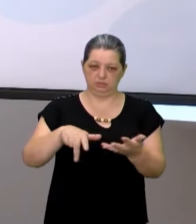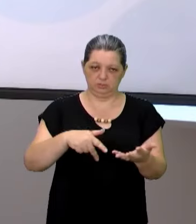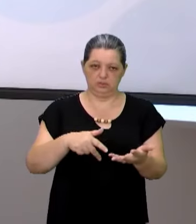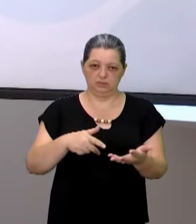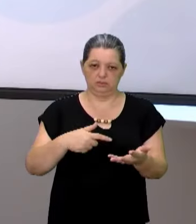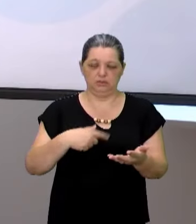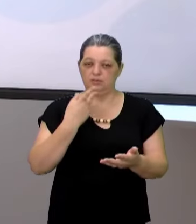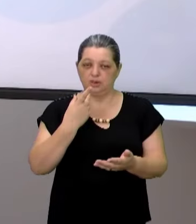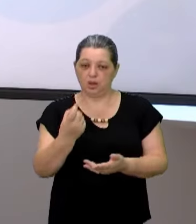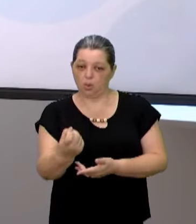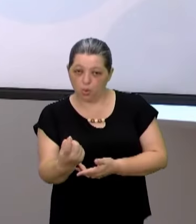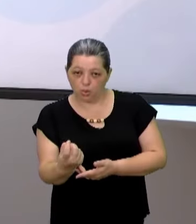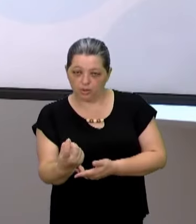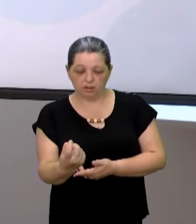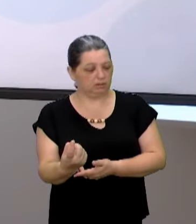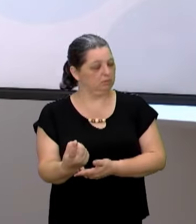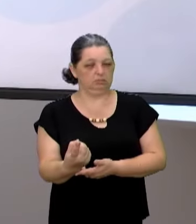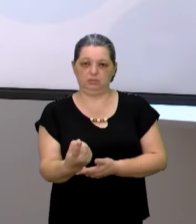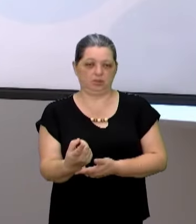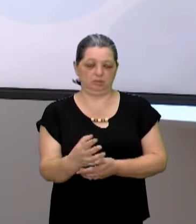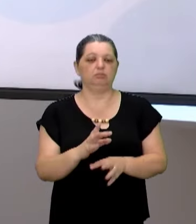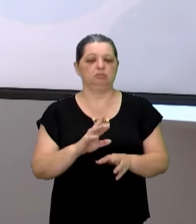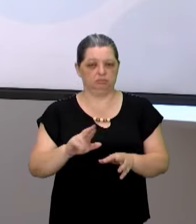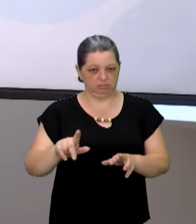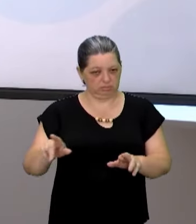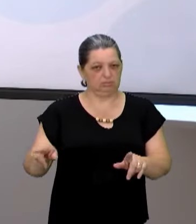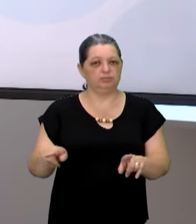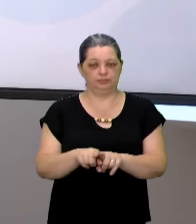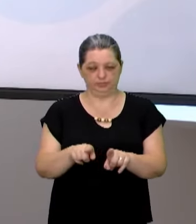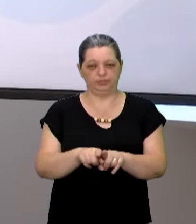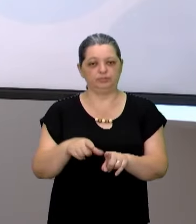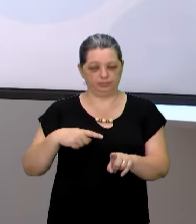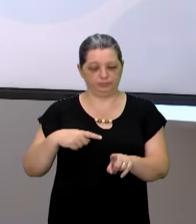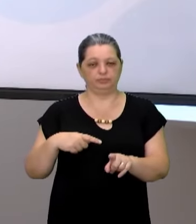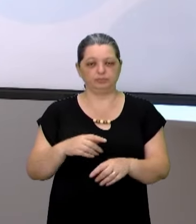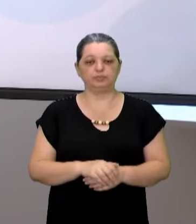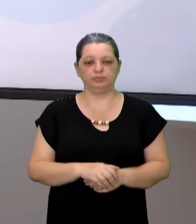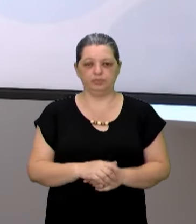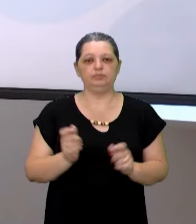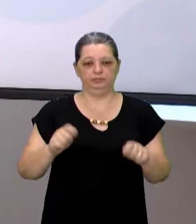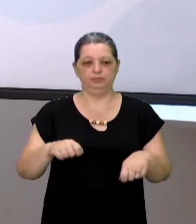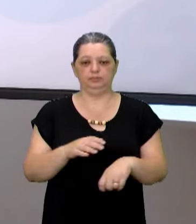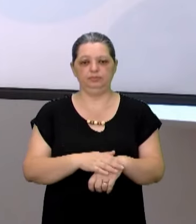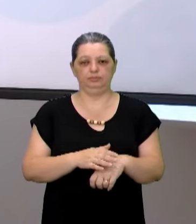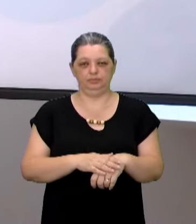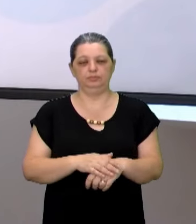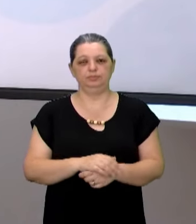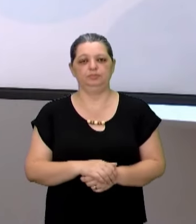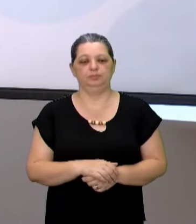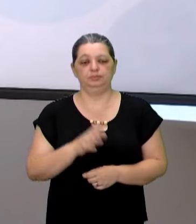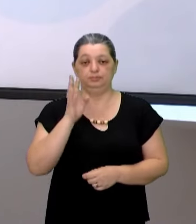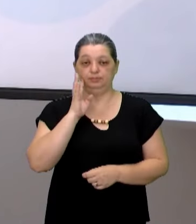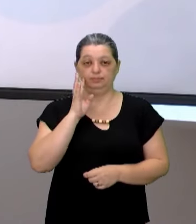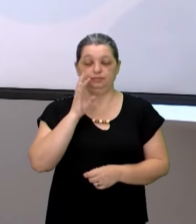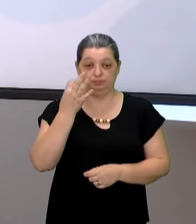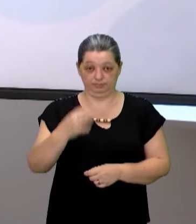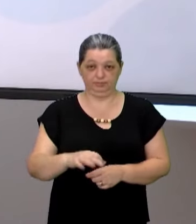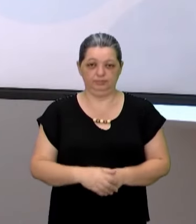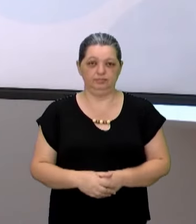não está dizendo aqui que só essa está correta, não. Se você tiver um outro ponto de vista, você pode fazer também, que vai ser muito bacana, tá